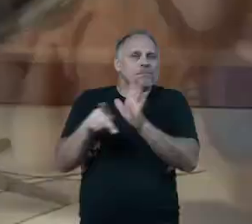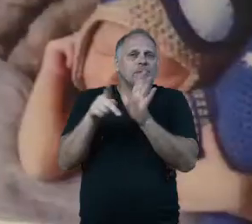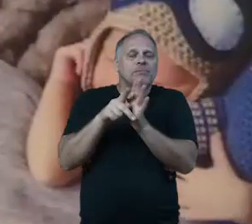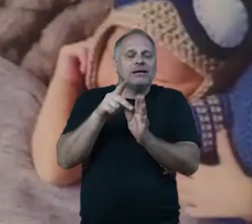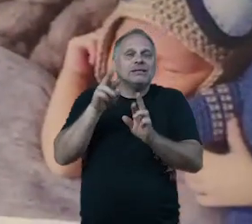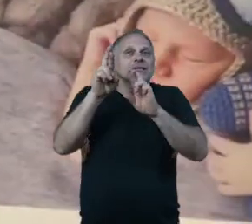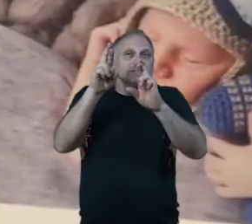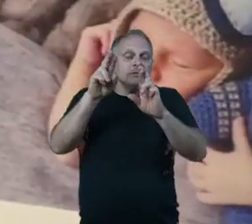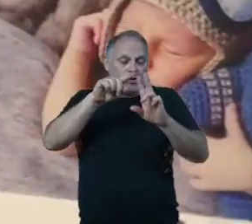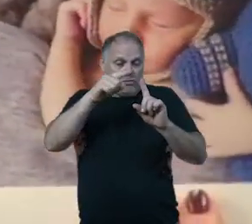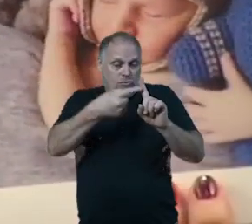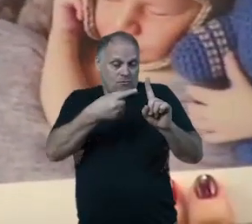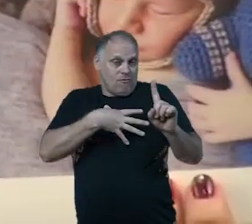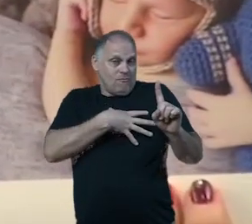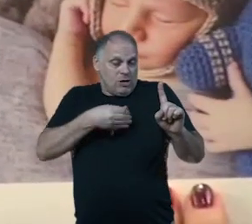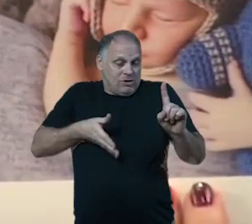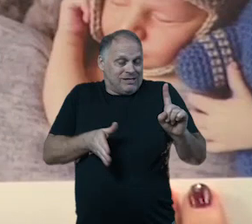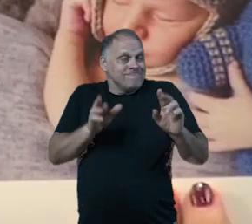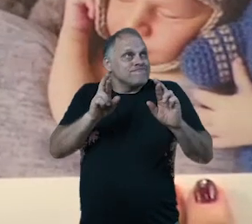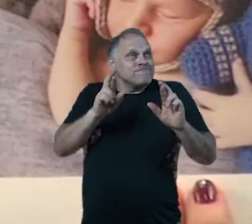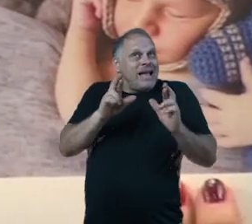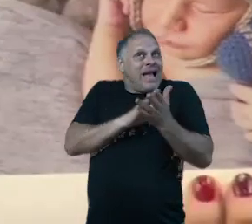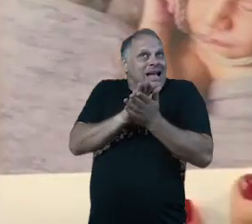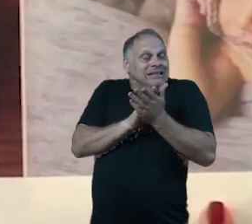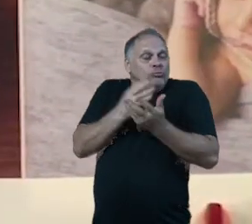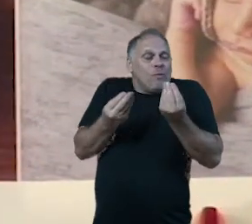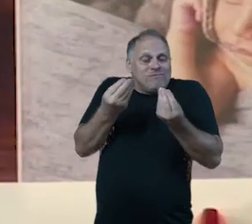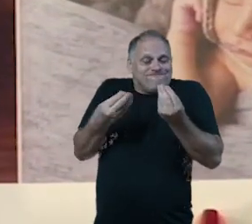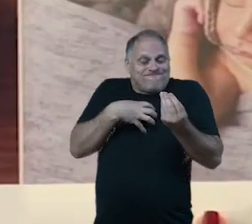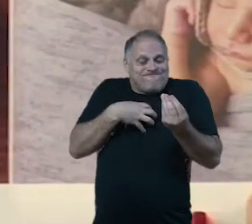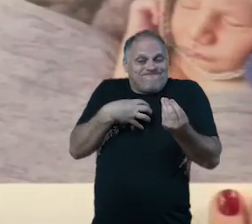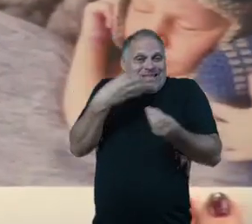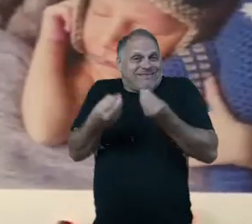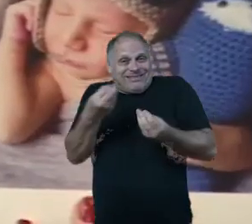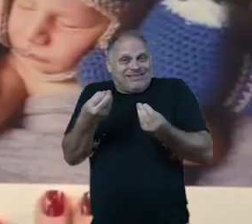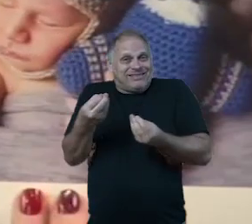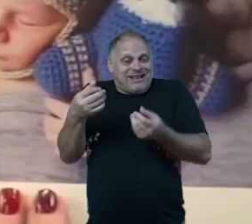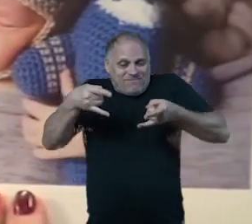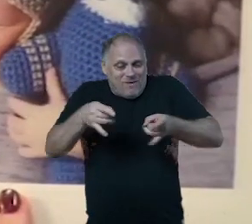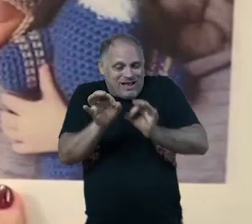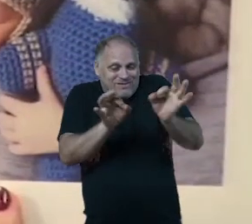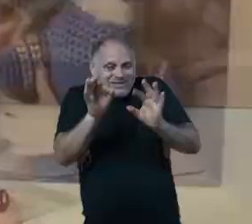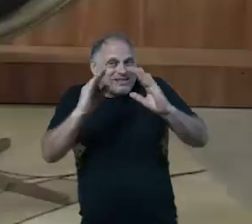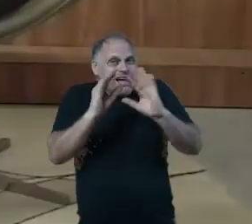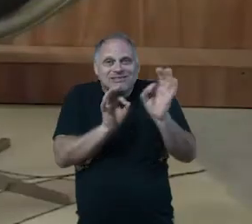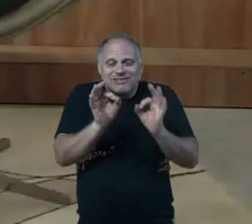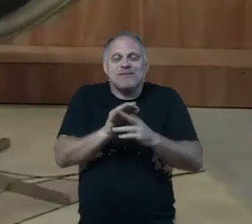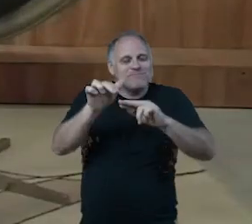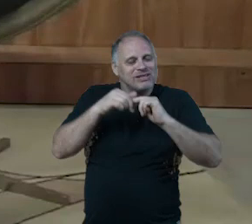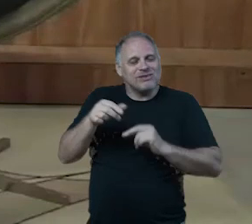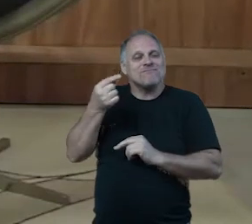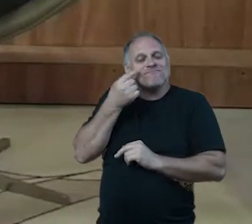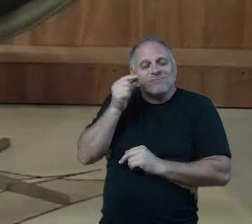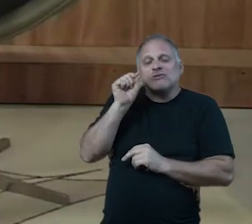na espera do filho, né? O que que desejava ter para acolher o filho, enfim. Então, eu costumo mesclar,